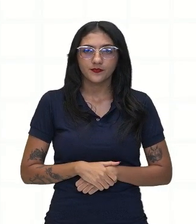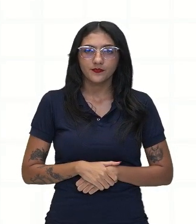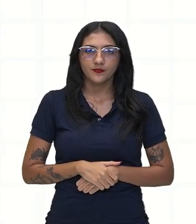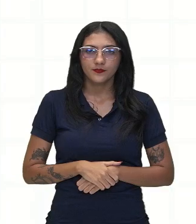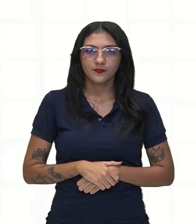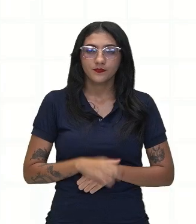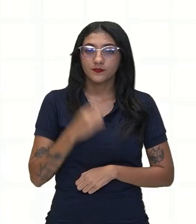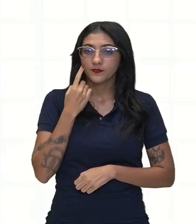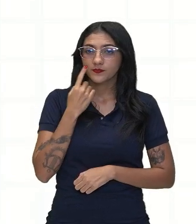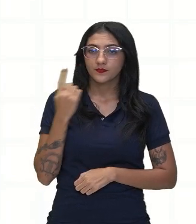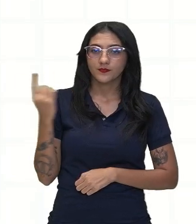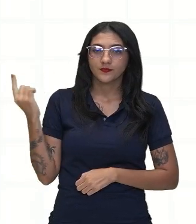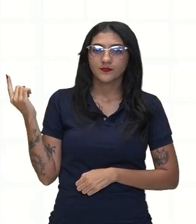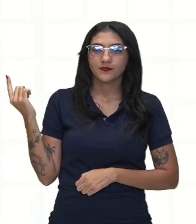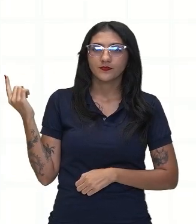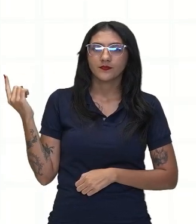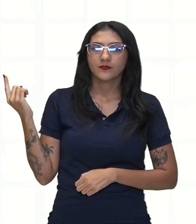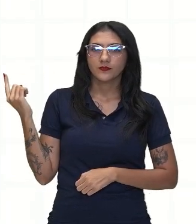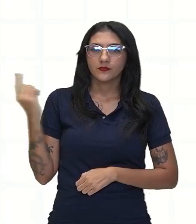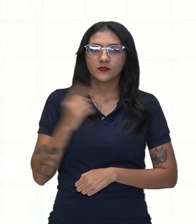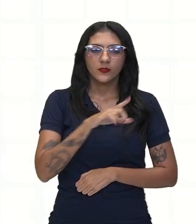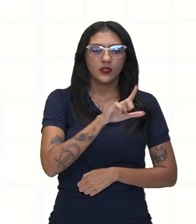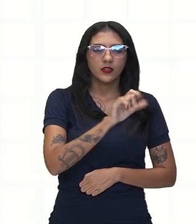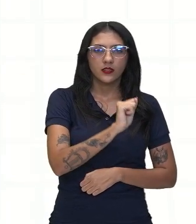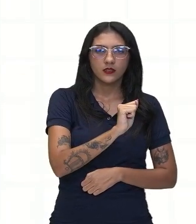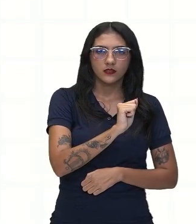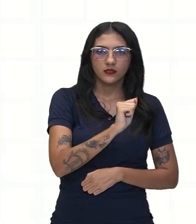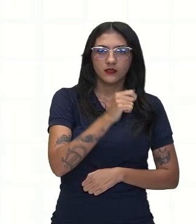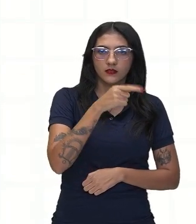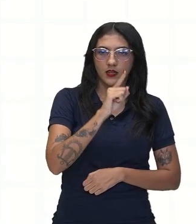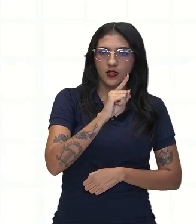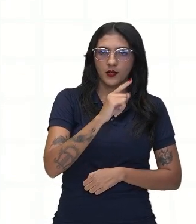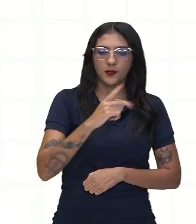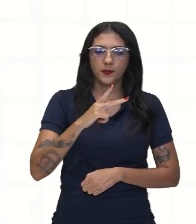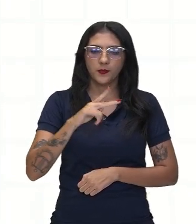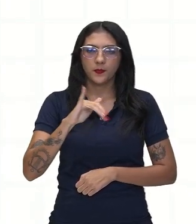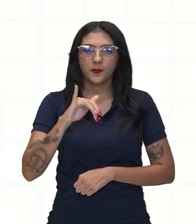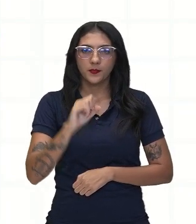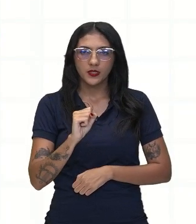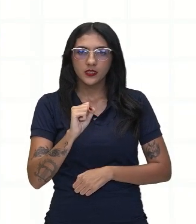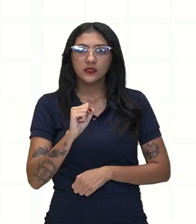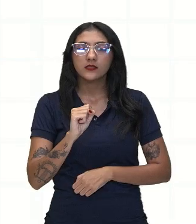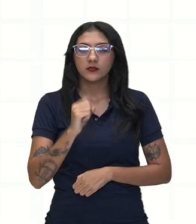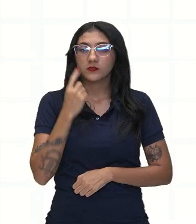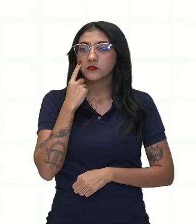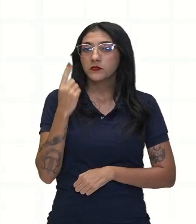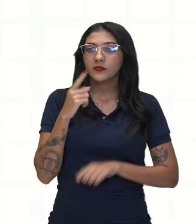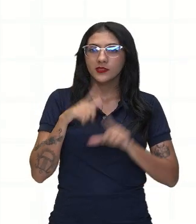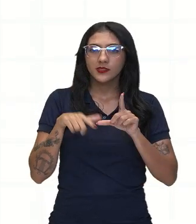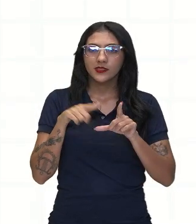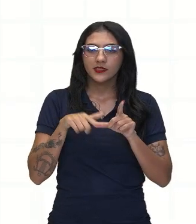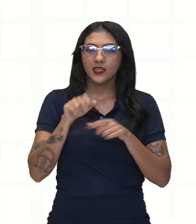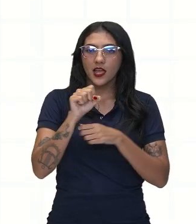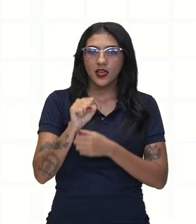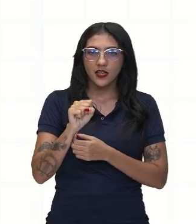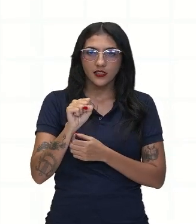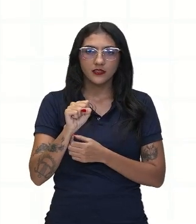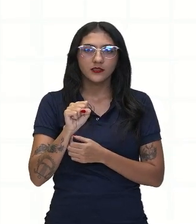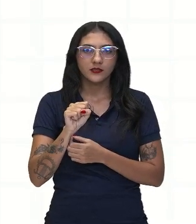coisa, lápis. Uma paroxítona terminada em S, olha só, né?